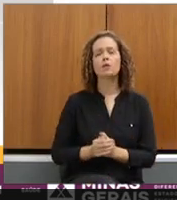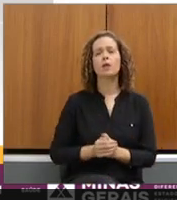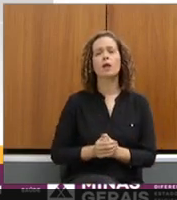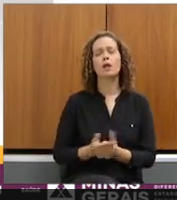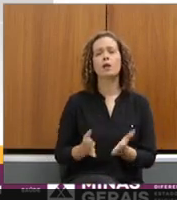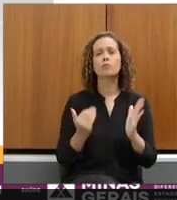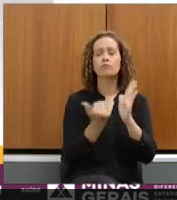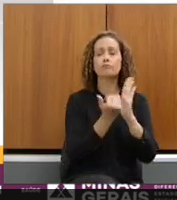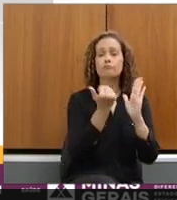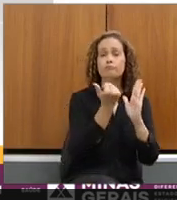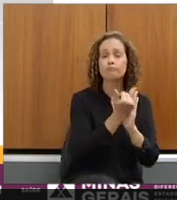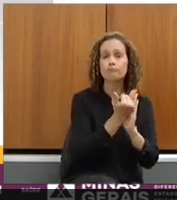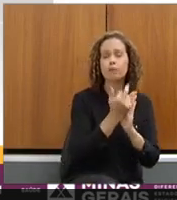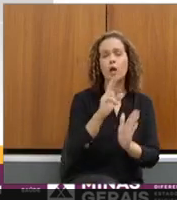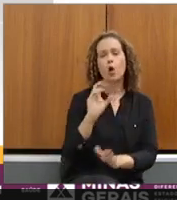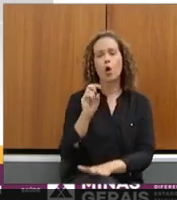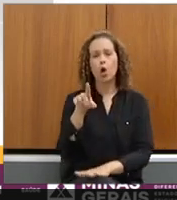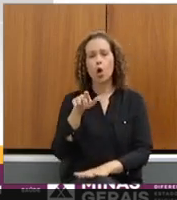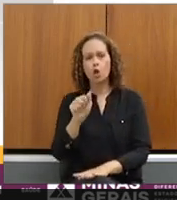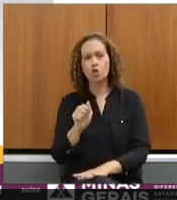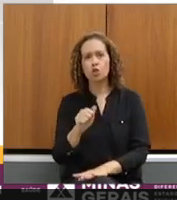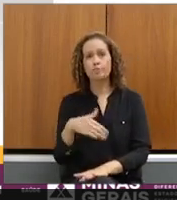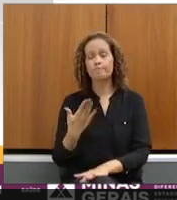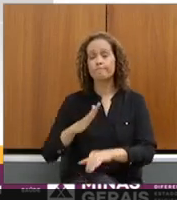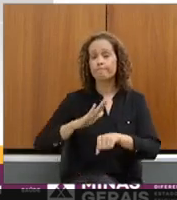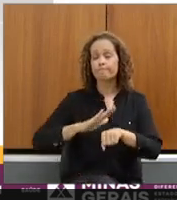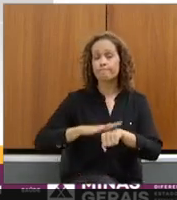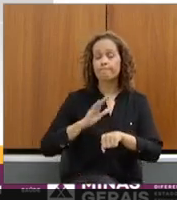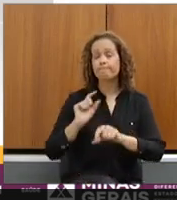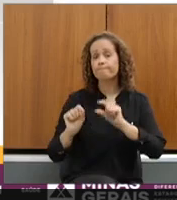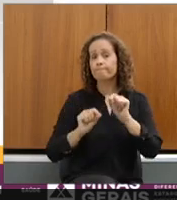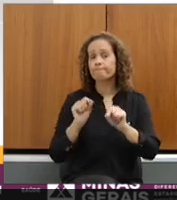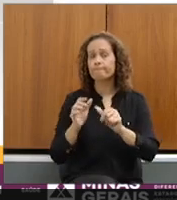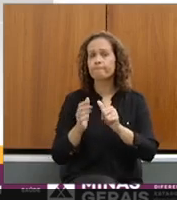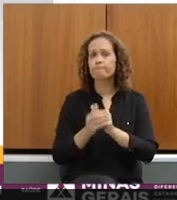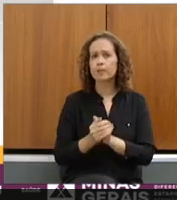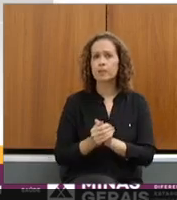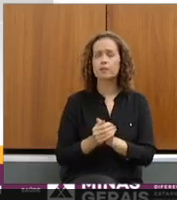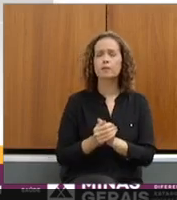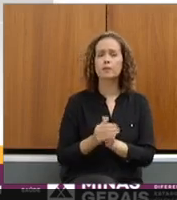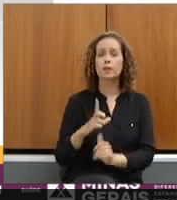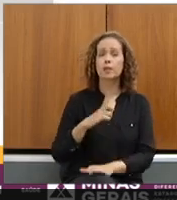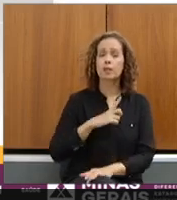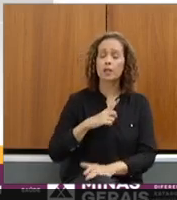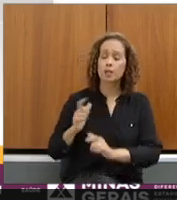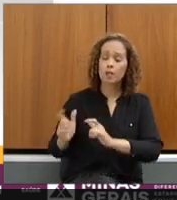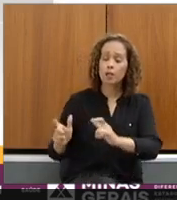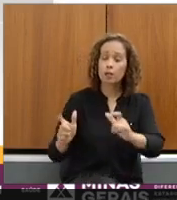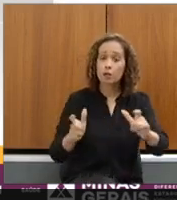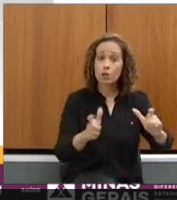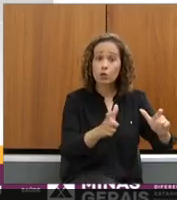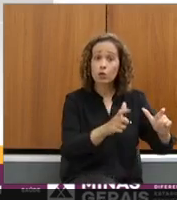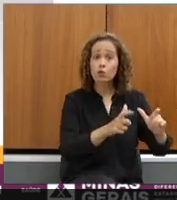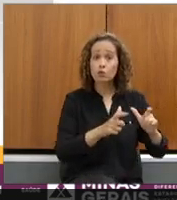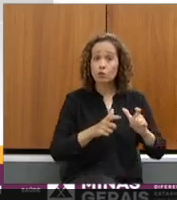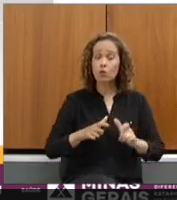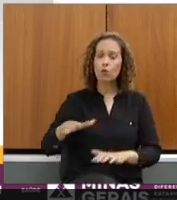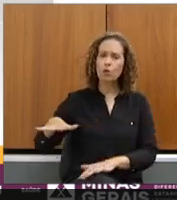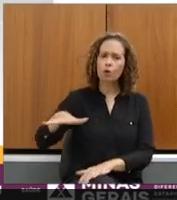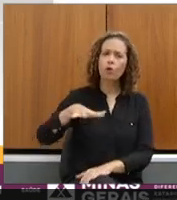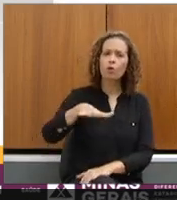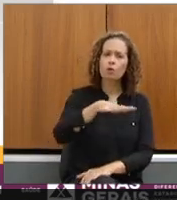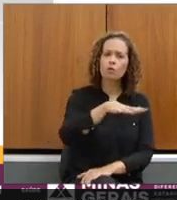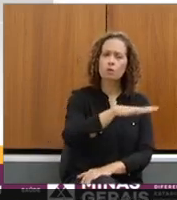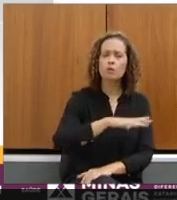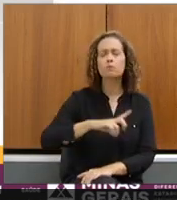efetivamente mais restritiva somente com o objetivo de ser adotado em regiões que efetivamente estejam